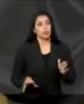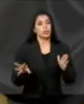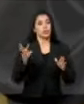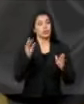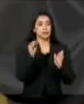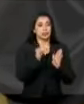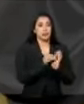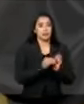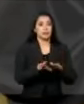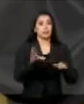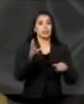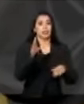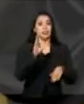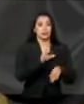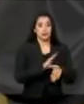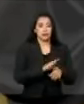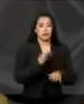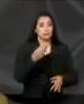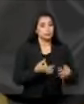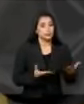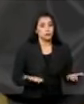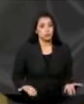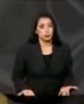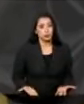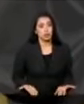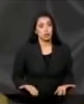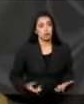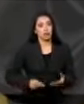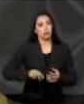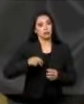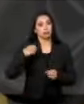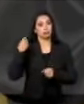nos léxicos jurídicos há décadas?